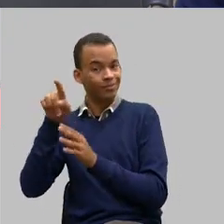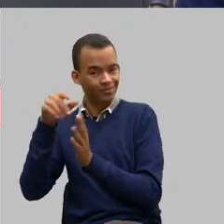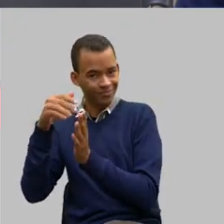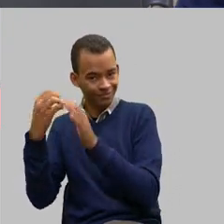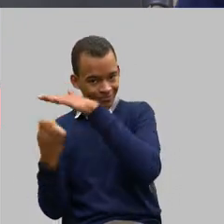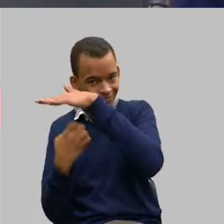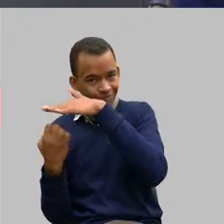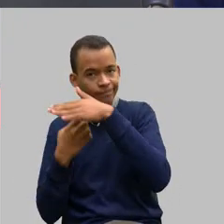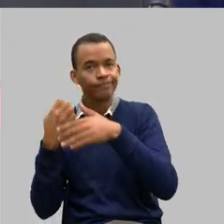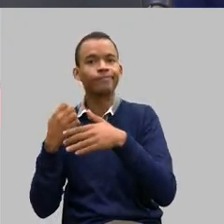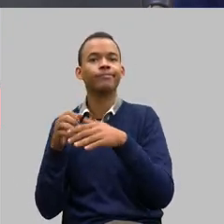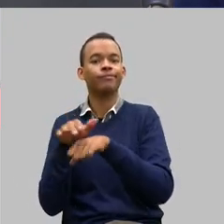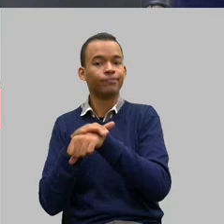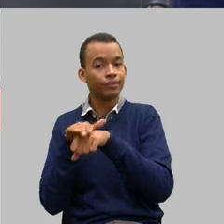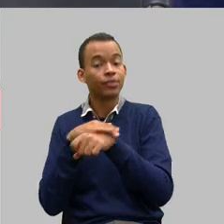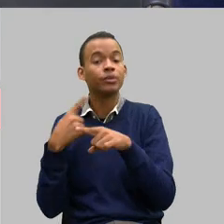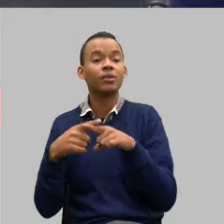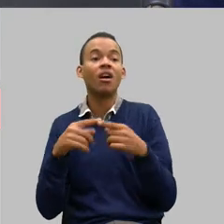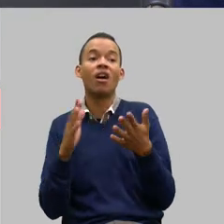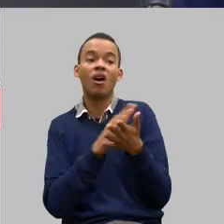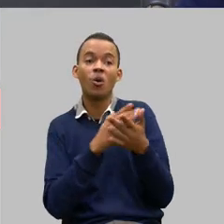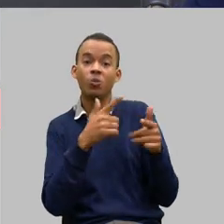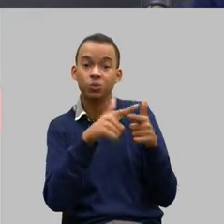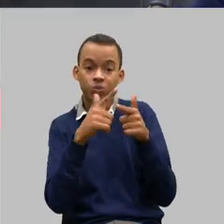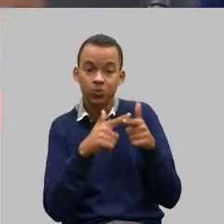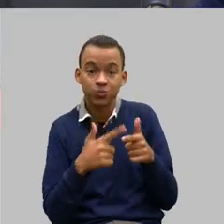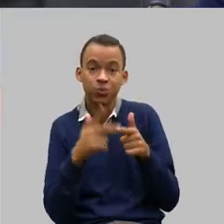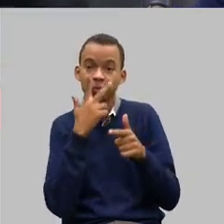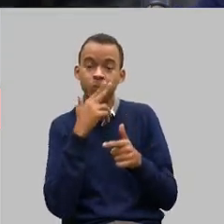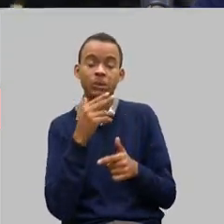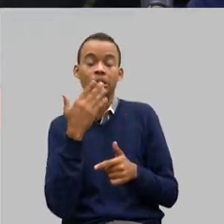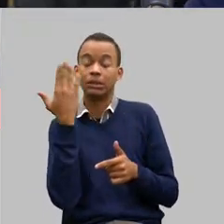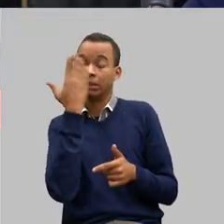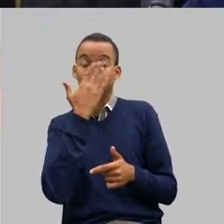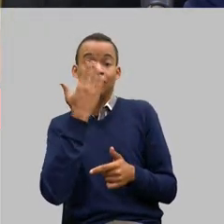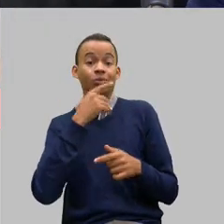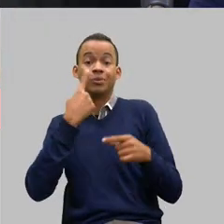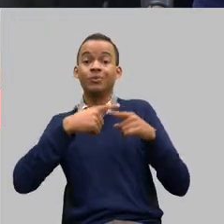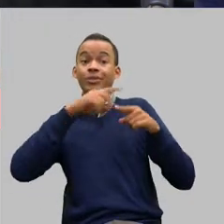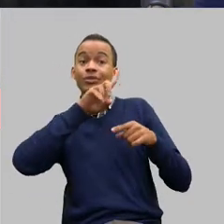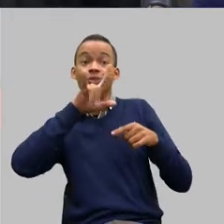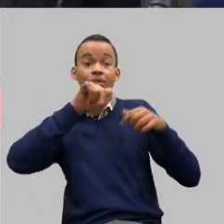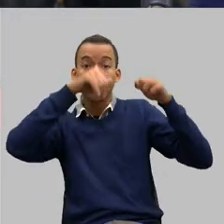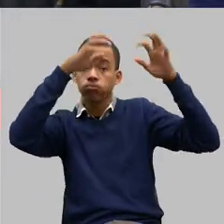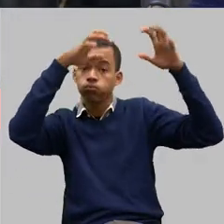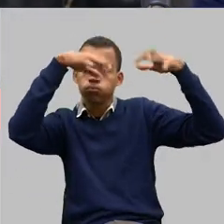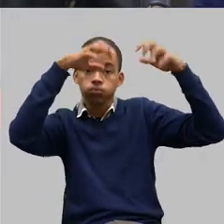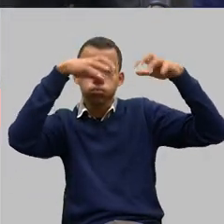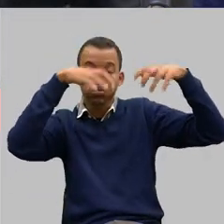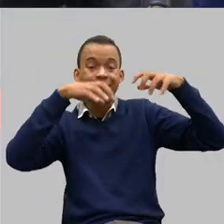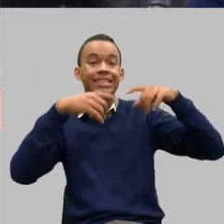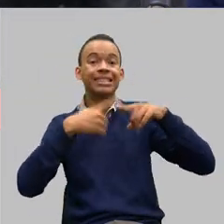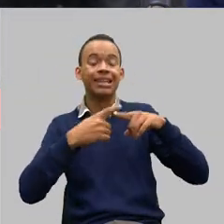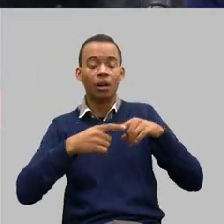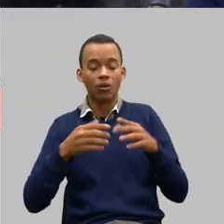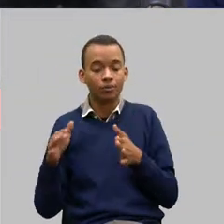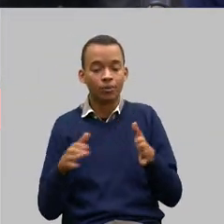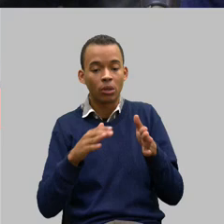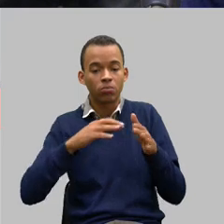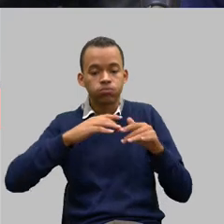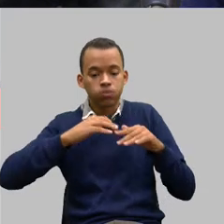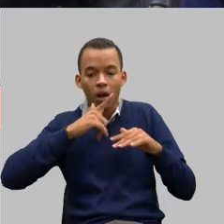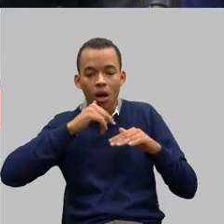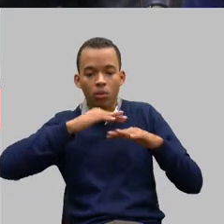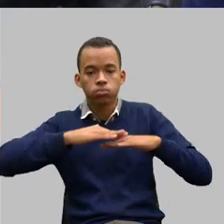como hoje você não vê os problemas quer ver é o dia que tá chovendo é muita áa planagem de de Joatuba